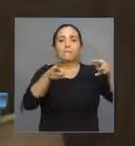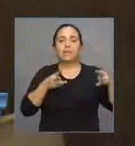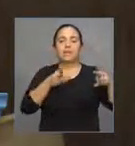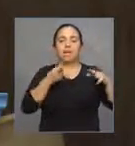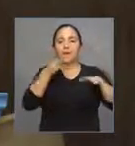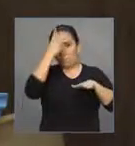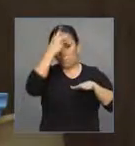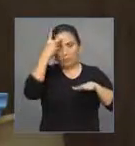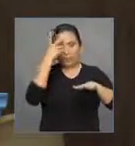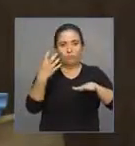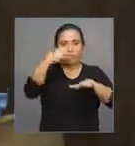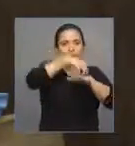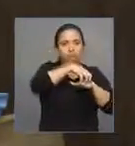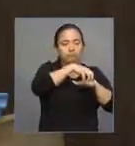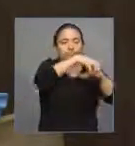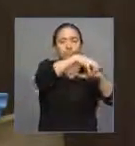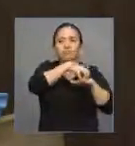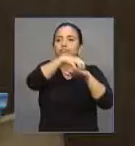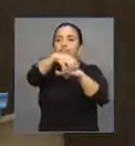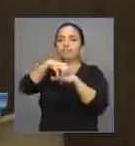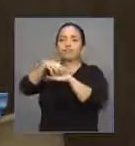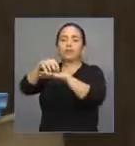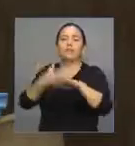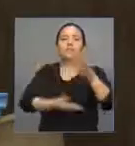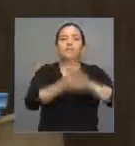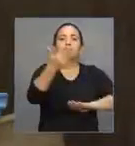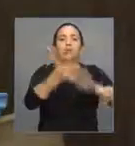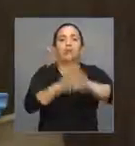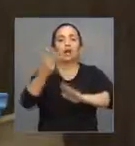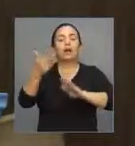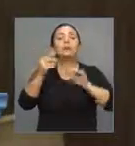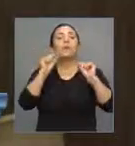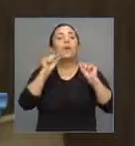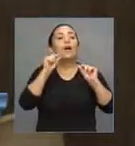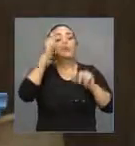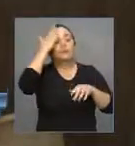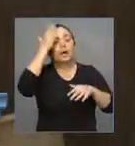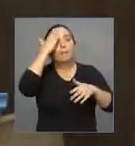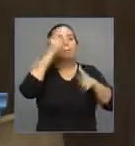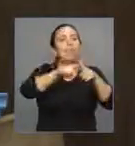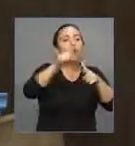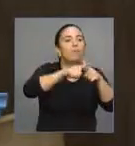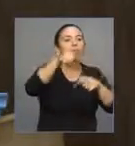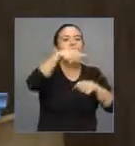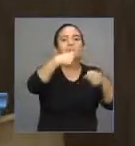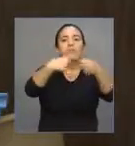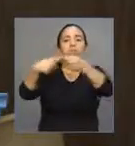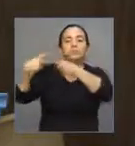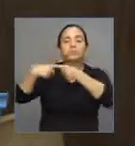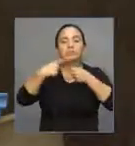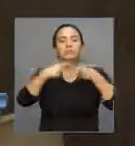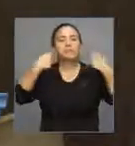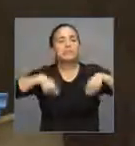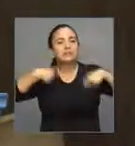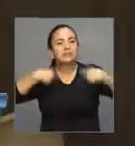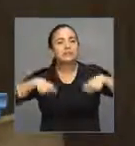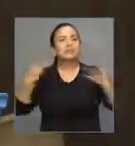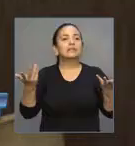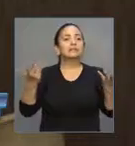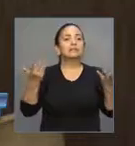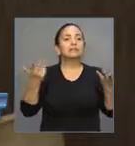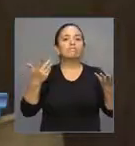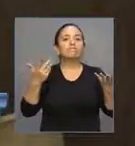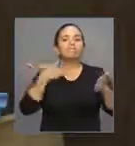defensora pública do Estado por mais 2 anos. Segundo o parlamentar, durante a sabatina no colegiado, Mariana Lobo explanou sobre o